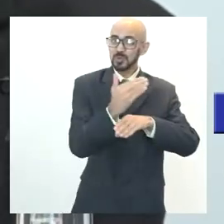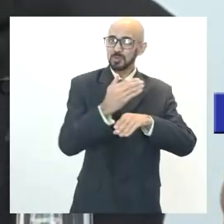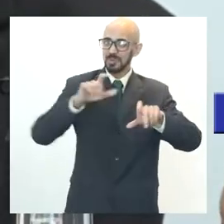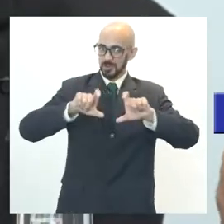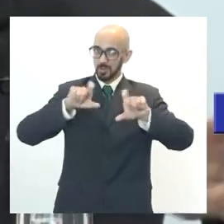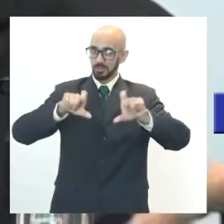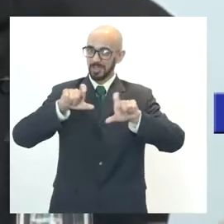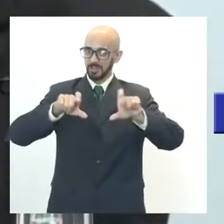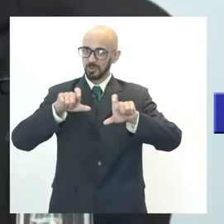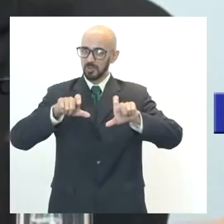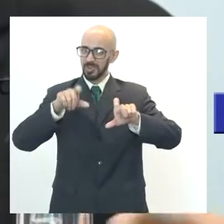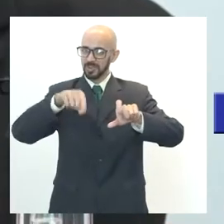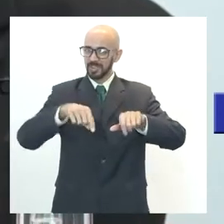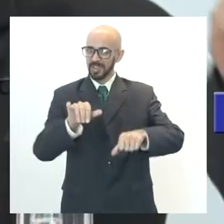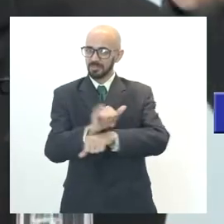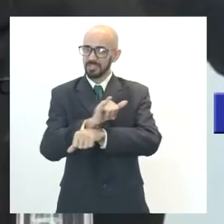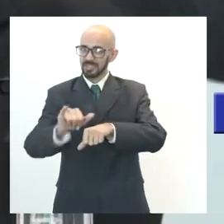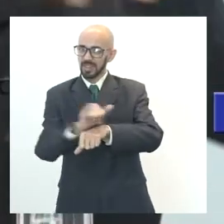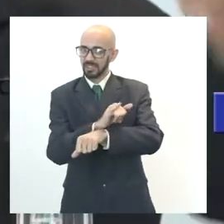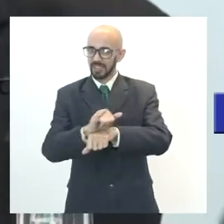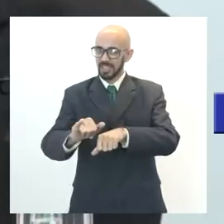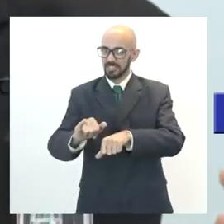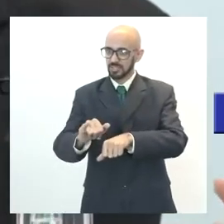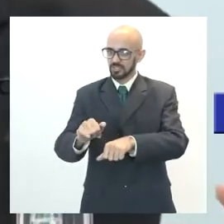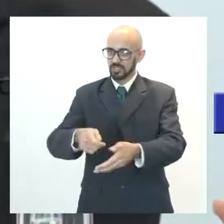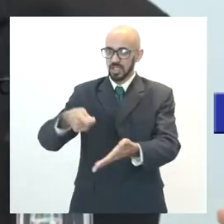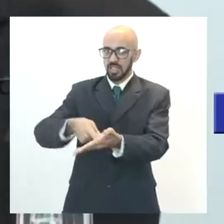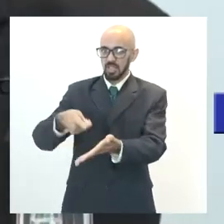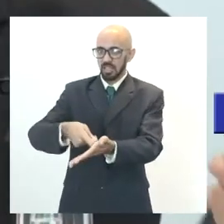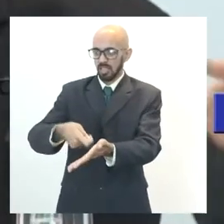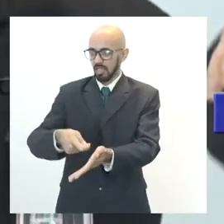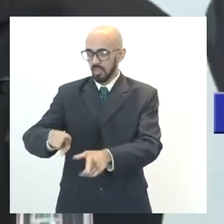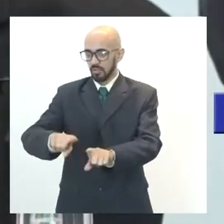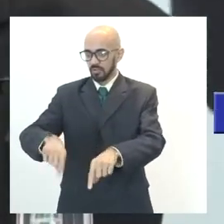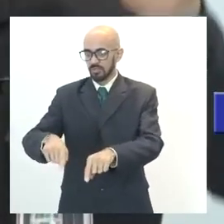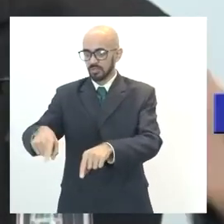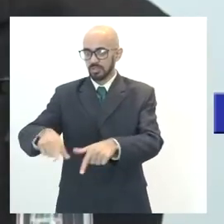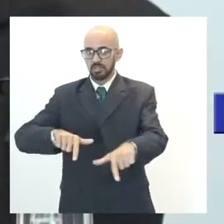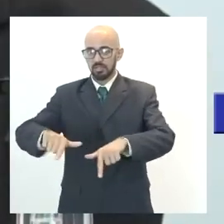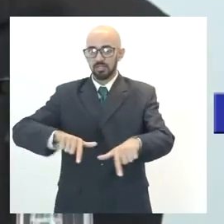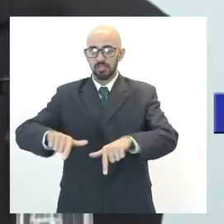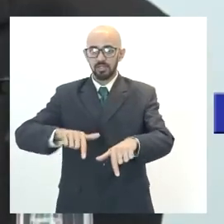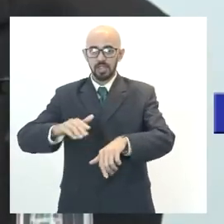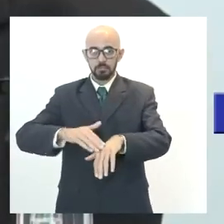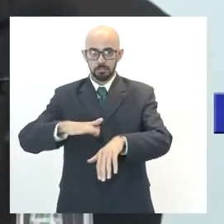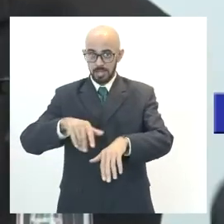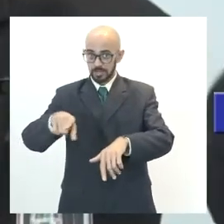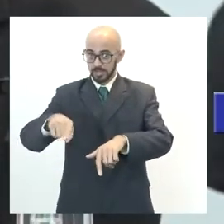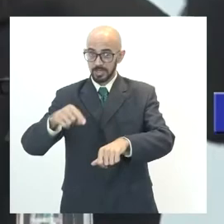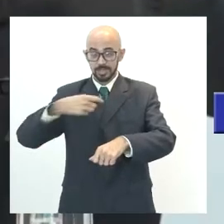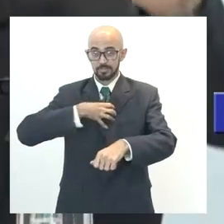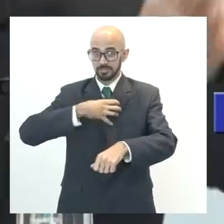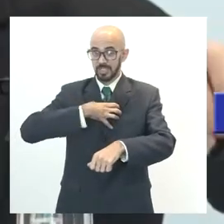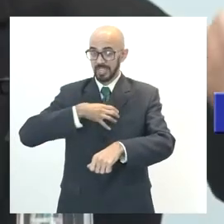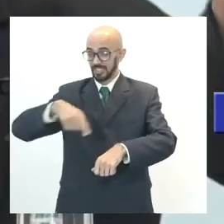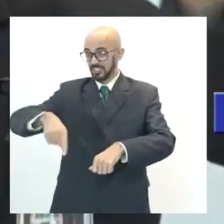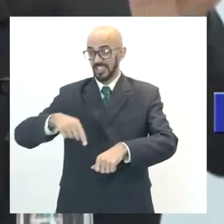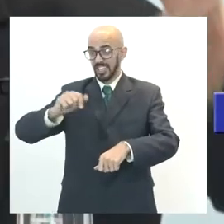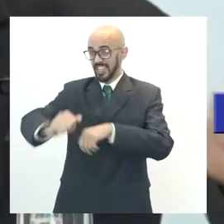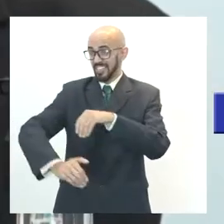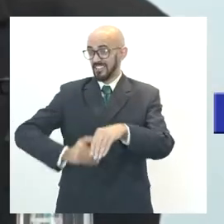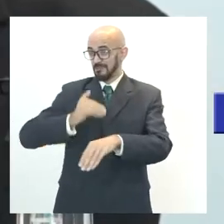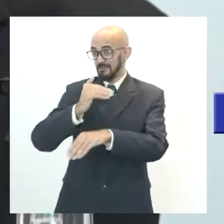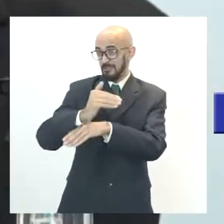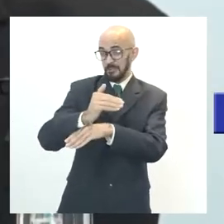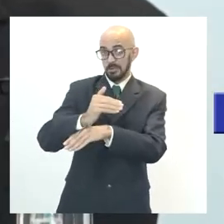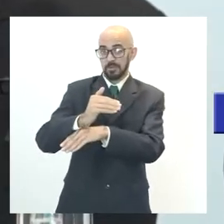tirar mais-valia do Trabalhador é você entregar um monte de tecnologia e ele se acha super-homem porque ele é onisciente e